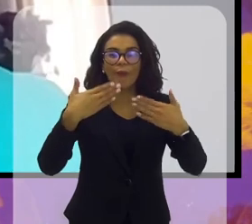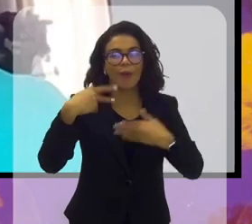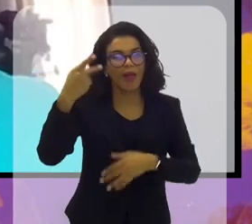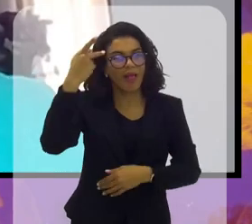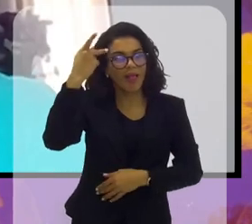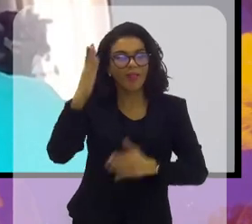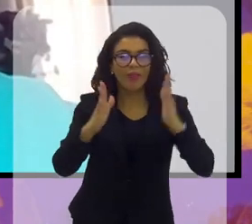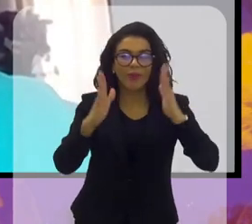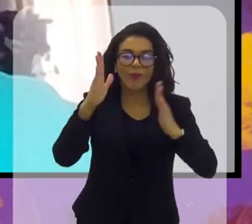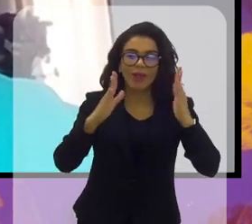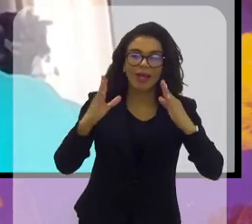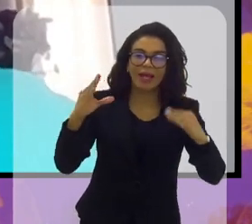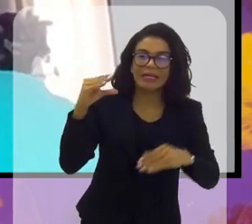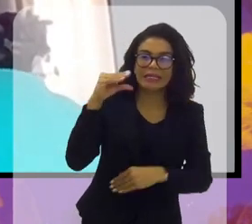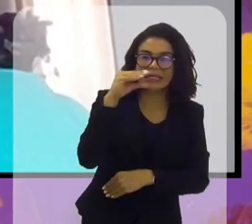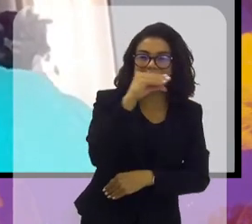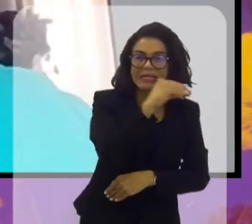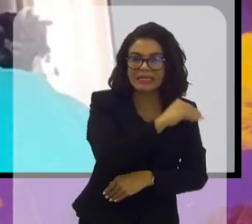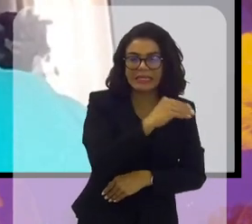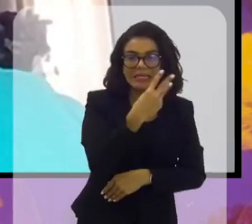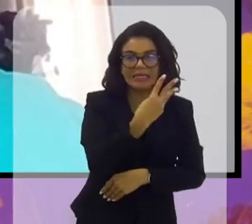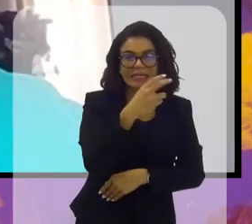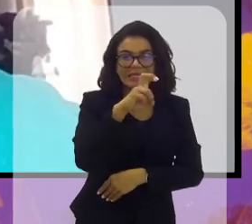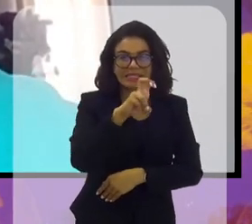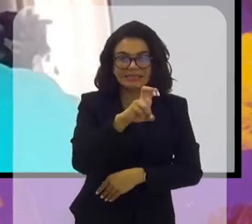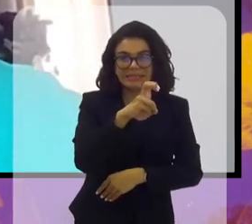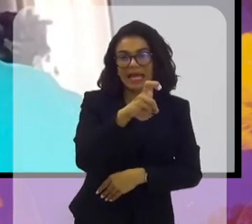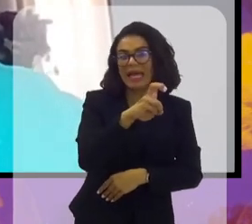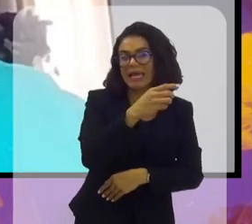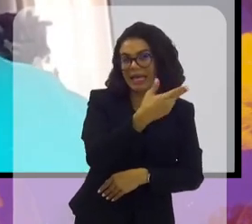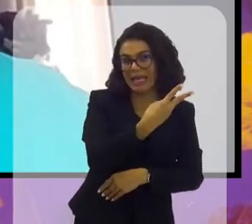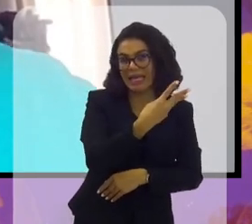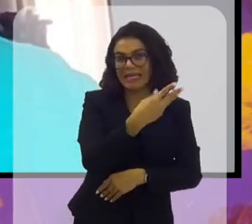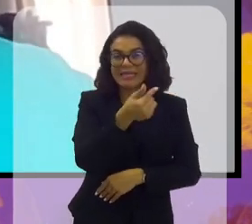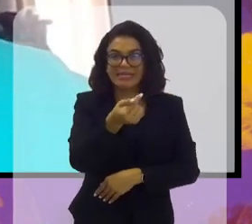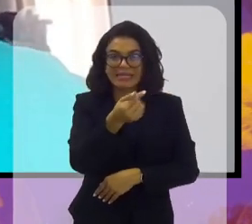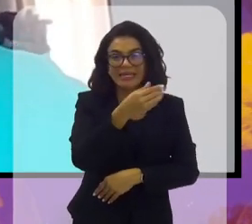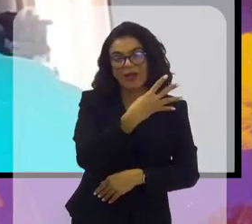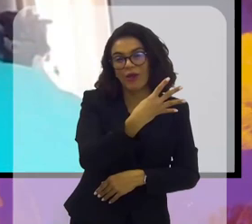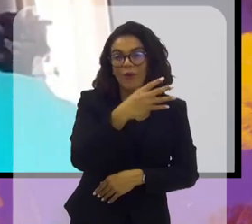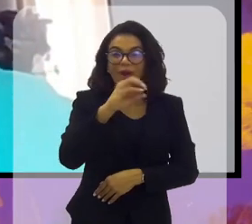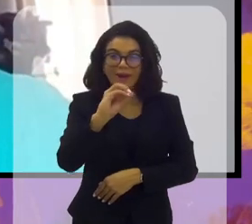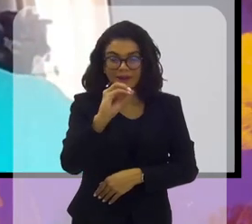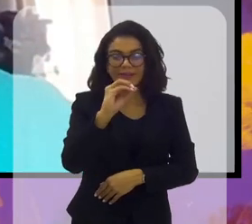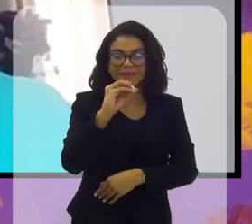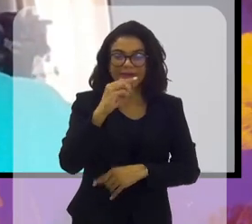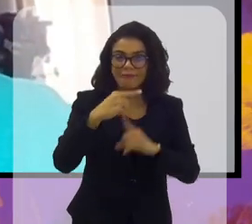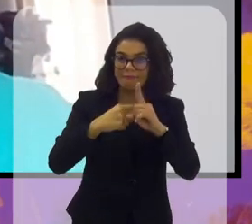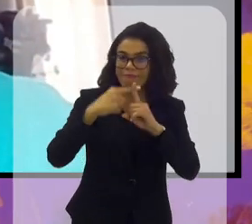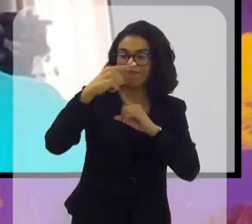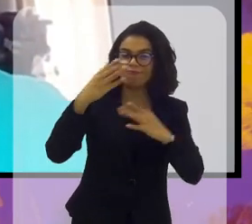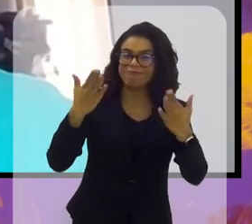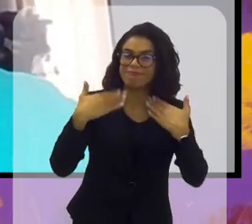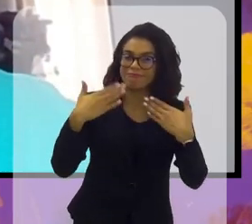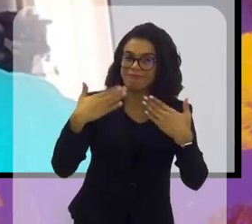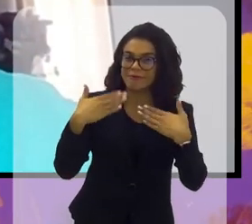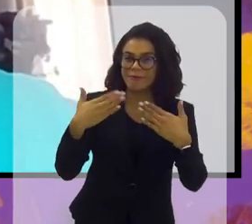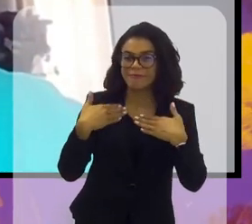de São Paulo no verão, ok? 37, 38 graus, ali 30, 40, 50 dias. Então nós fomos ao